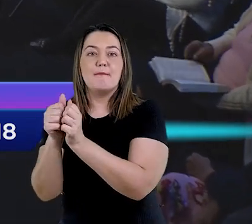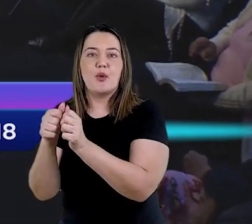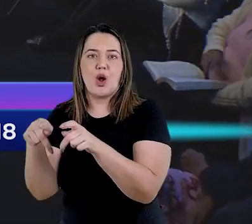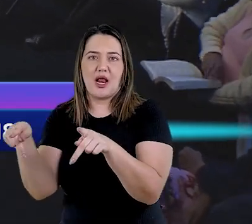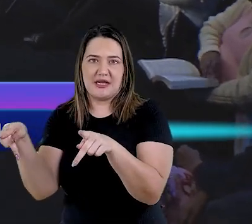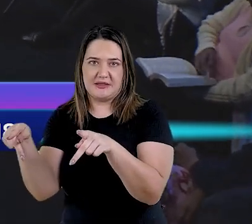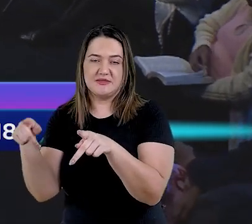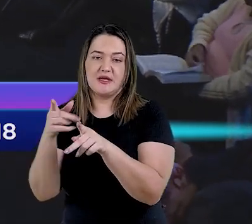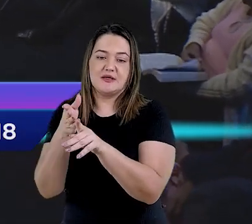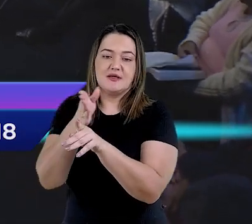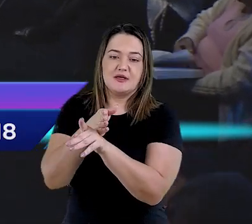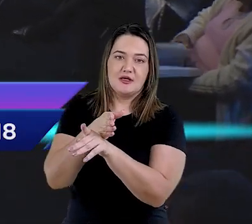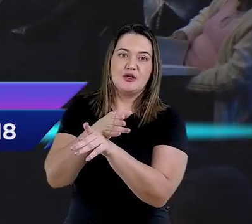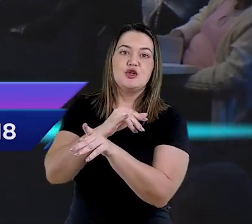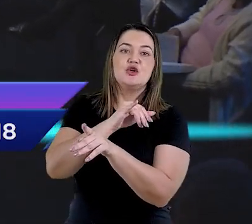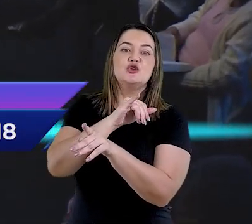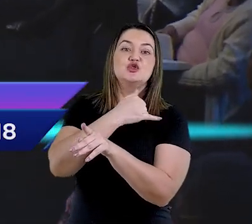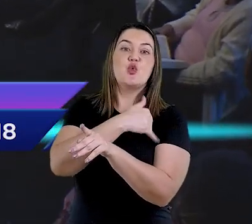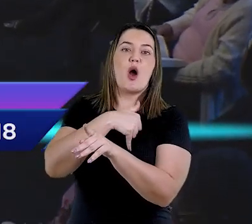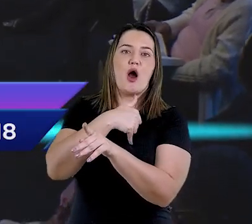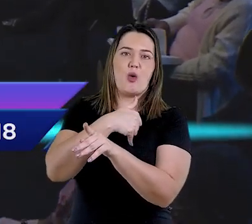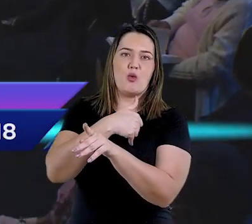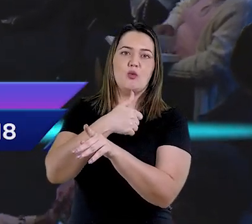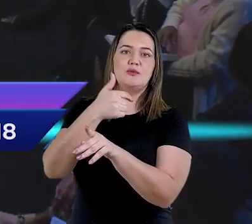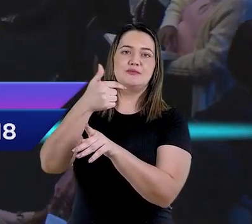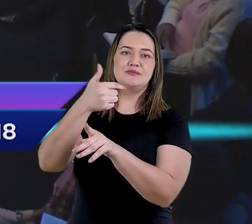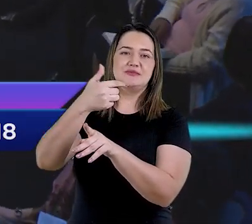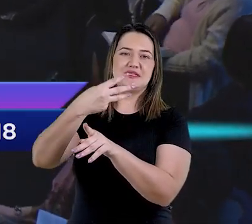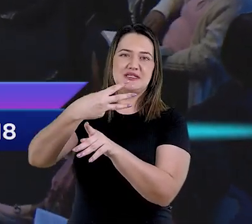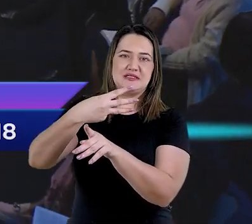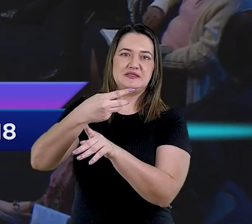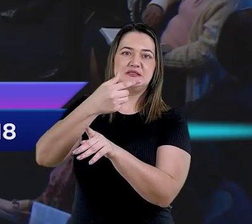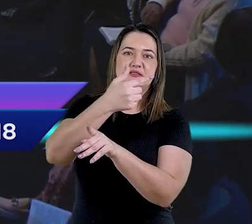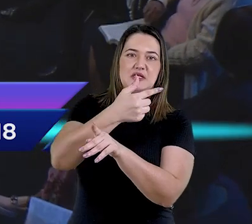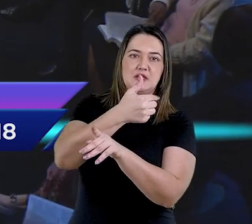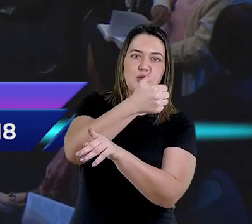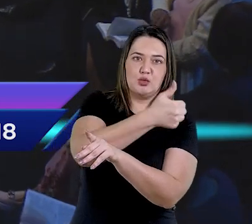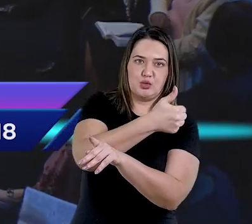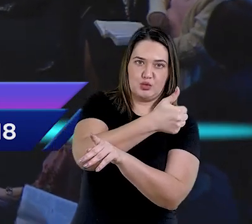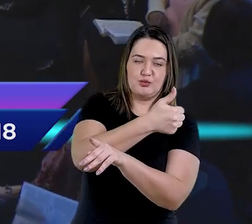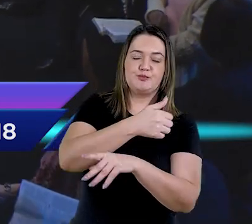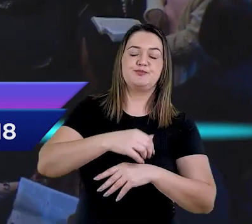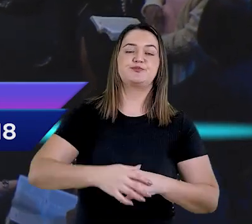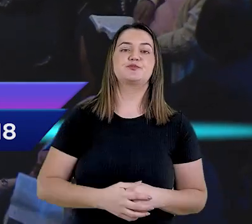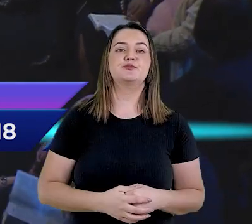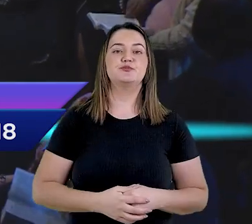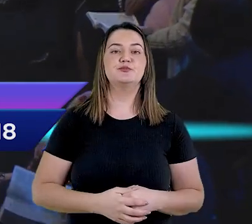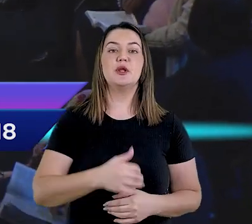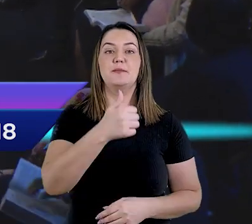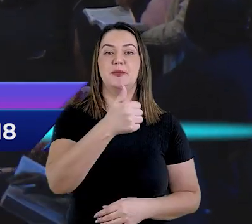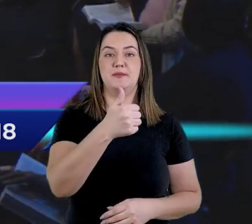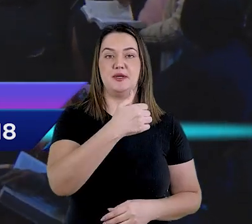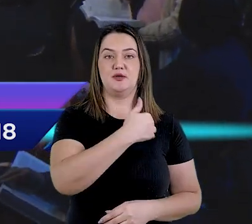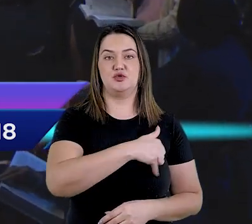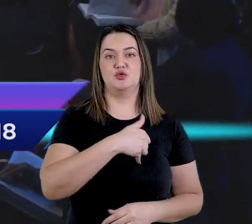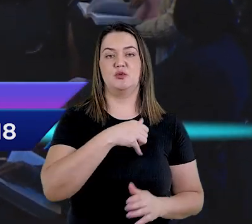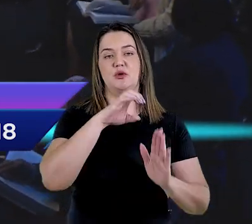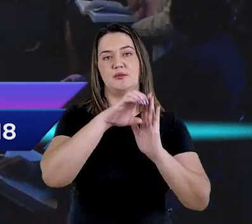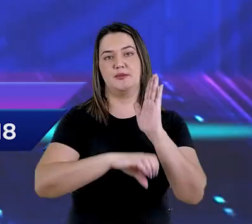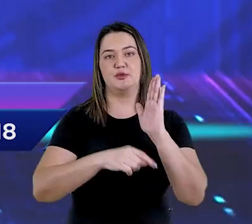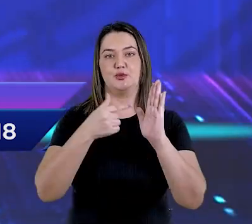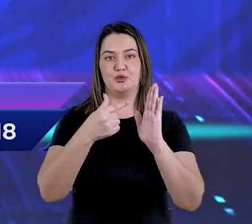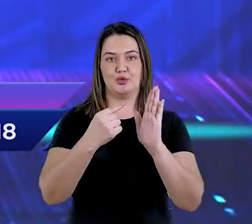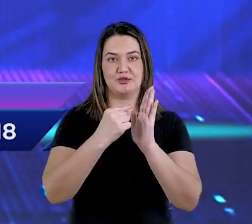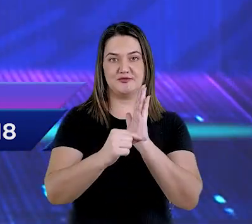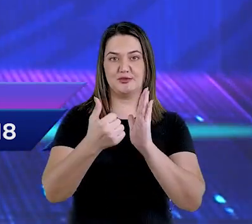3 cartas de João, elas foram escritas pelo mesmo autor do livro do Apocalipse. 1 João 2,18.